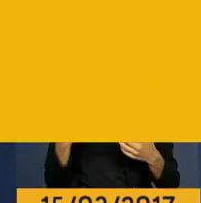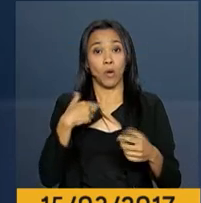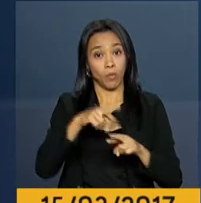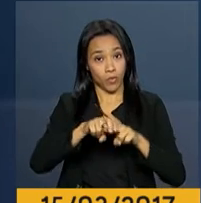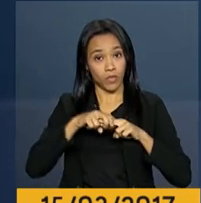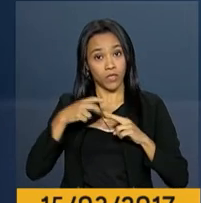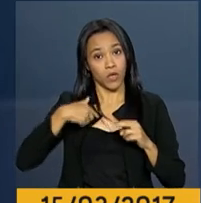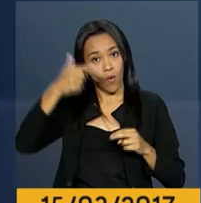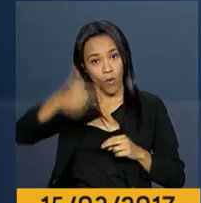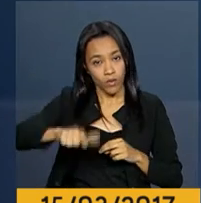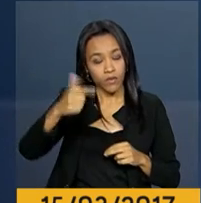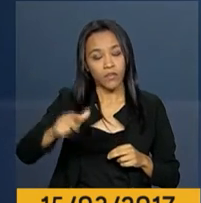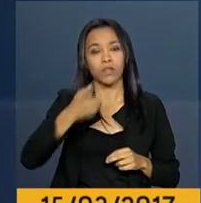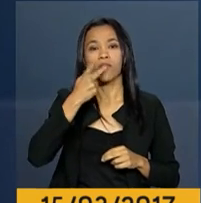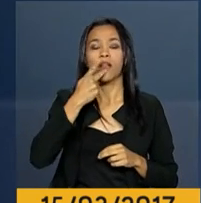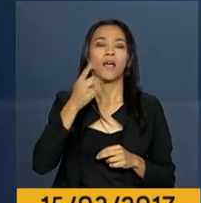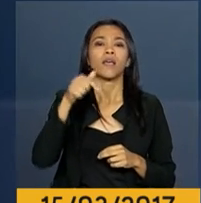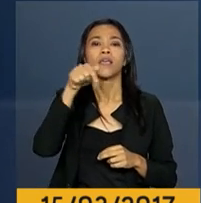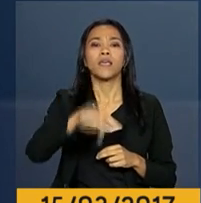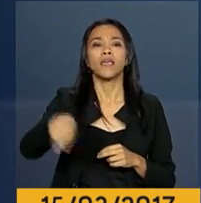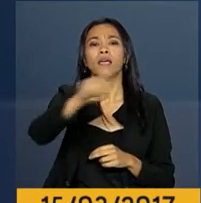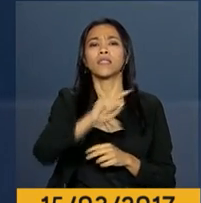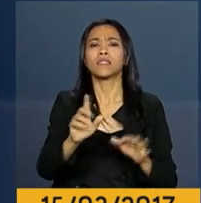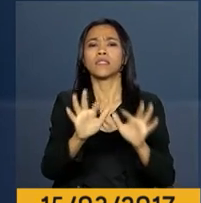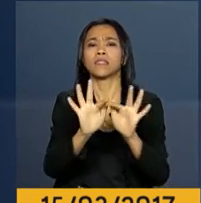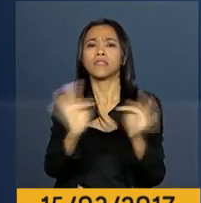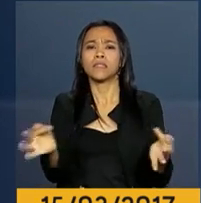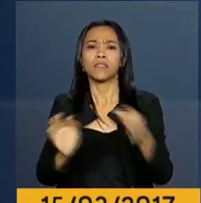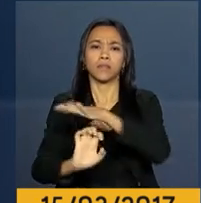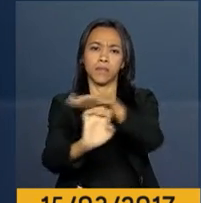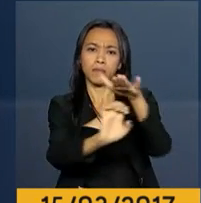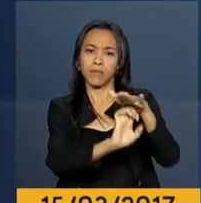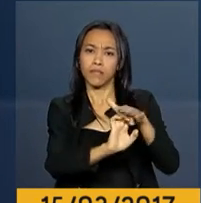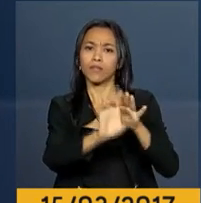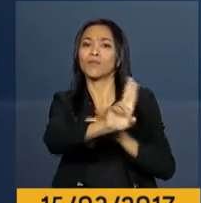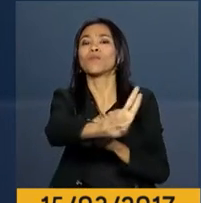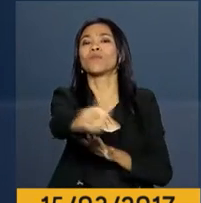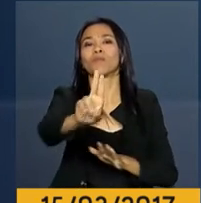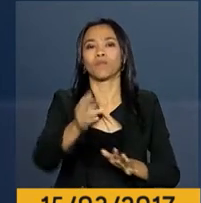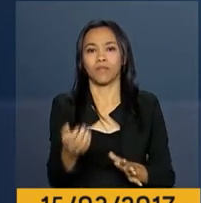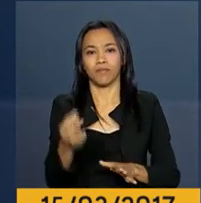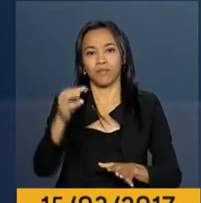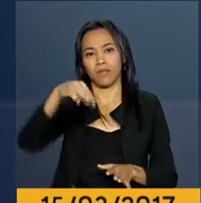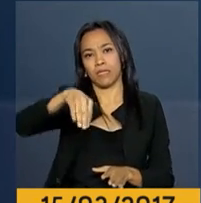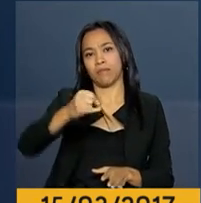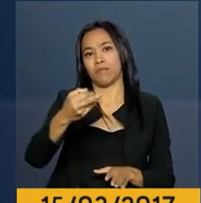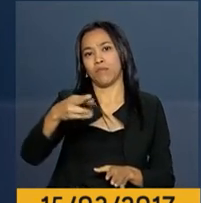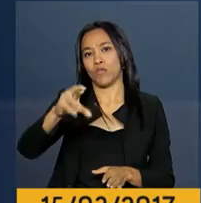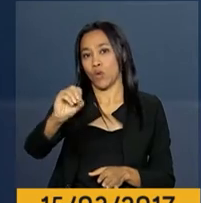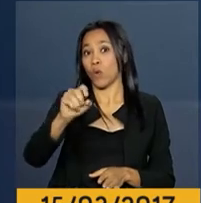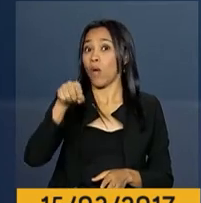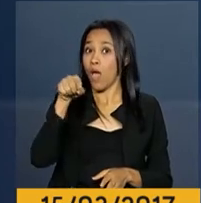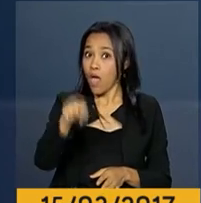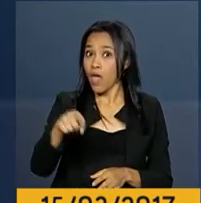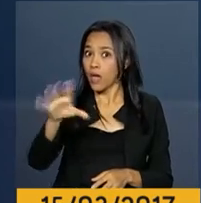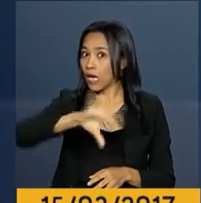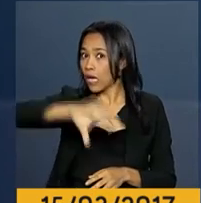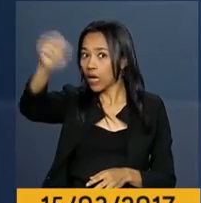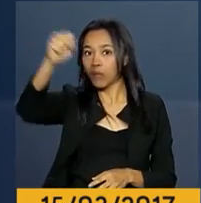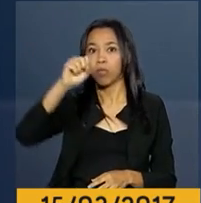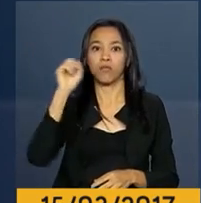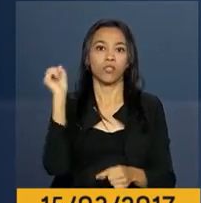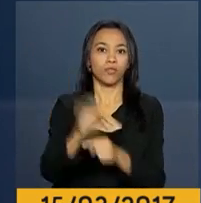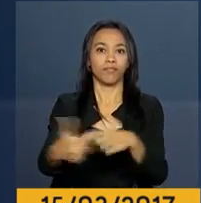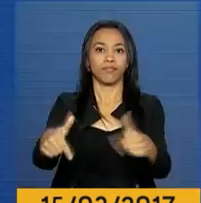pequenos negócios são pequenos apenas um nome em verdade são os grandes campeões nacionais do emprego